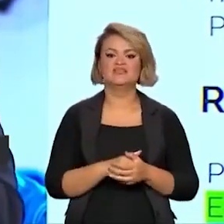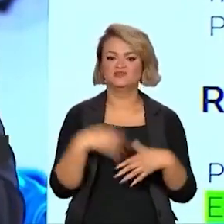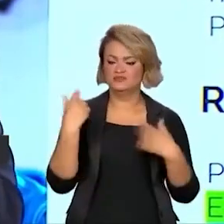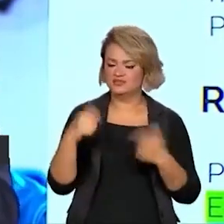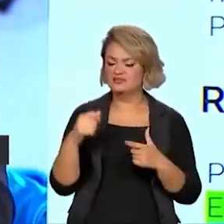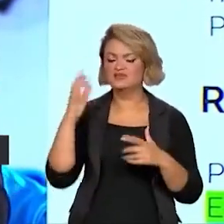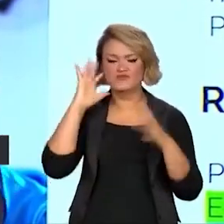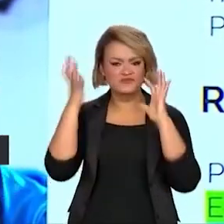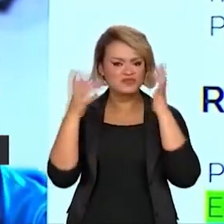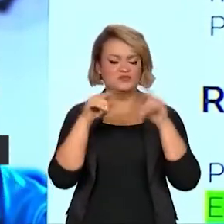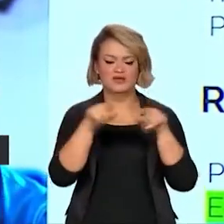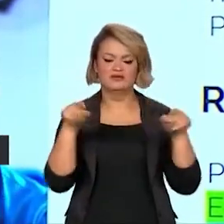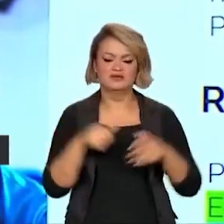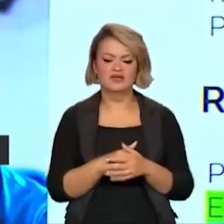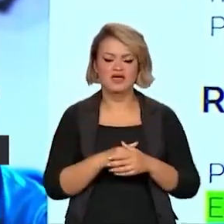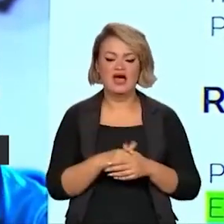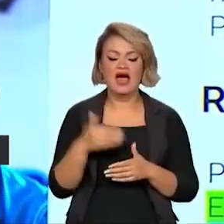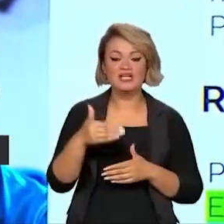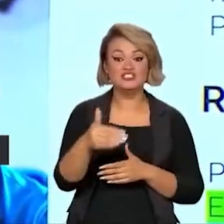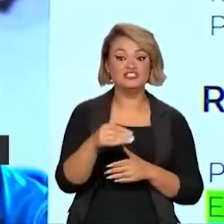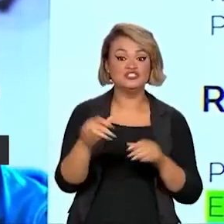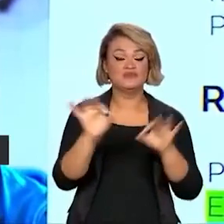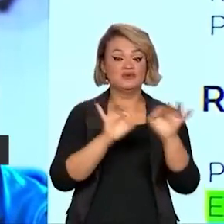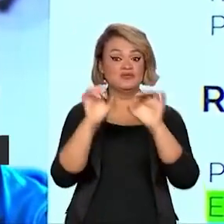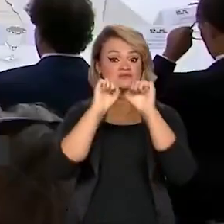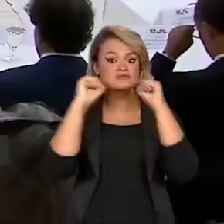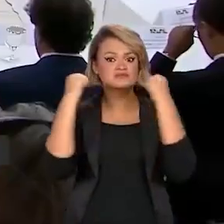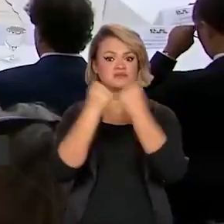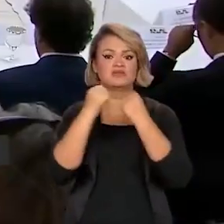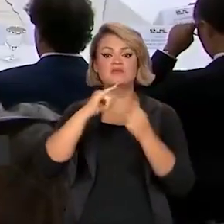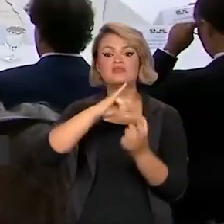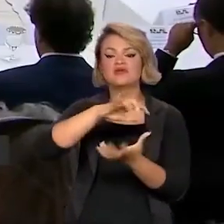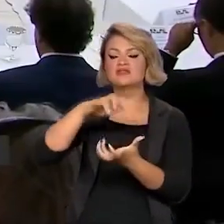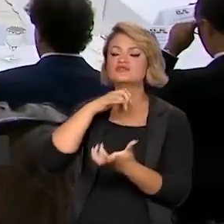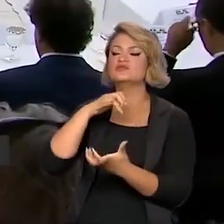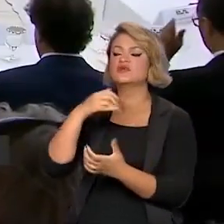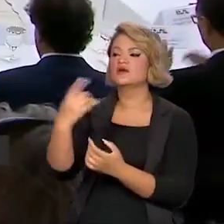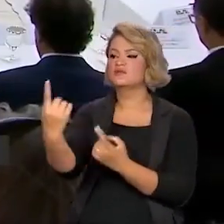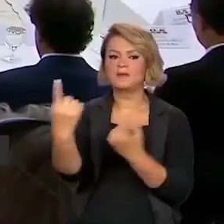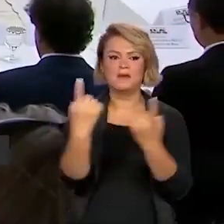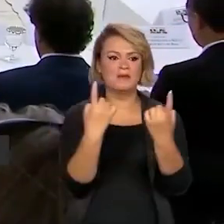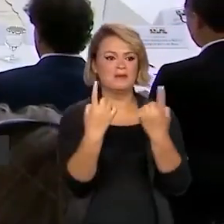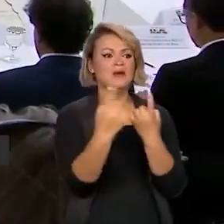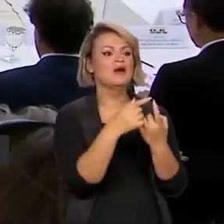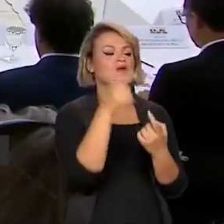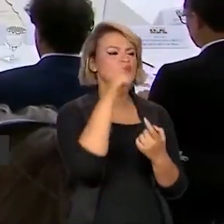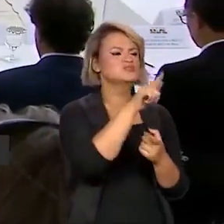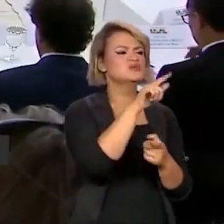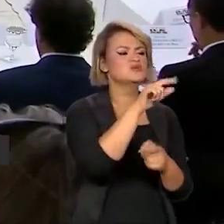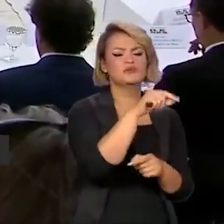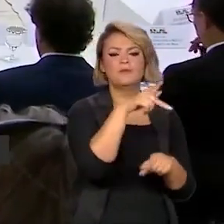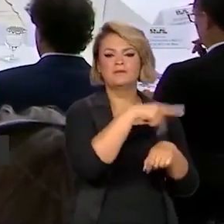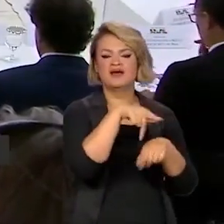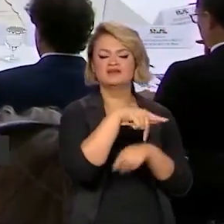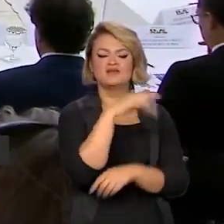combater. Nós, inclusive, vamos realizar um seminário internacional para trazermos experiências que foram exitosas na Colômbia, no